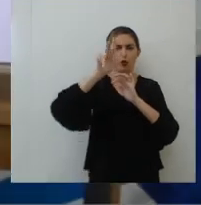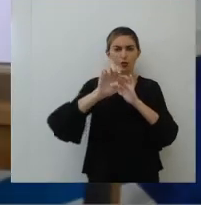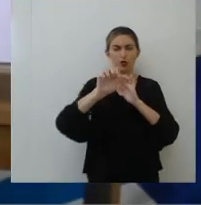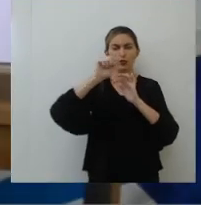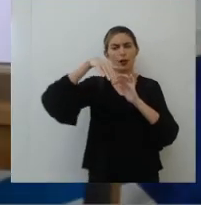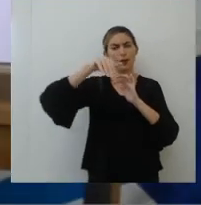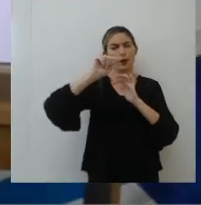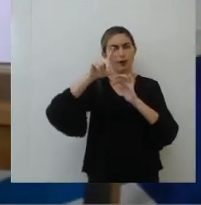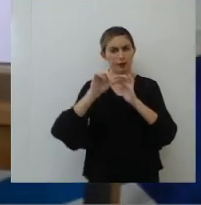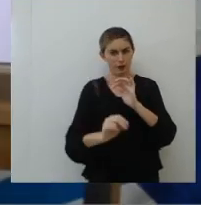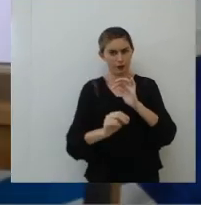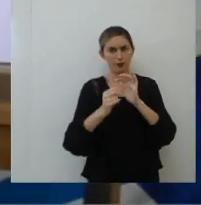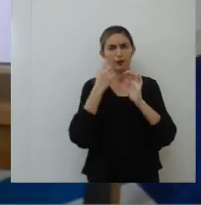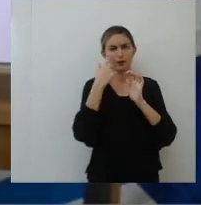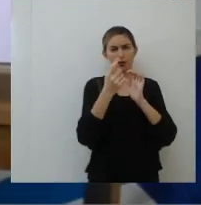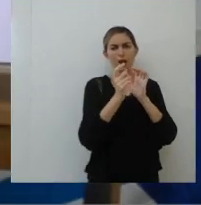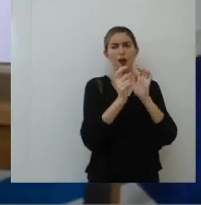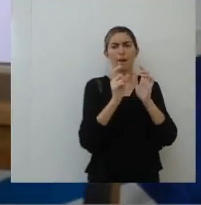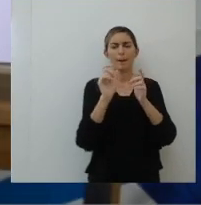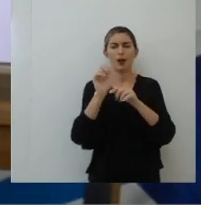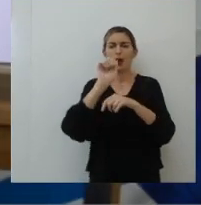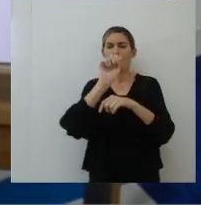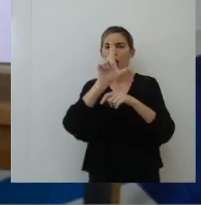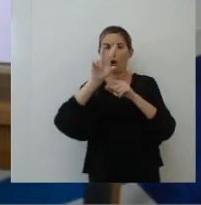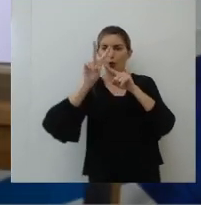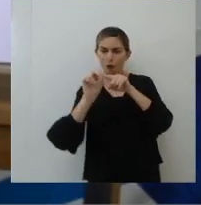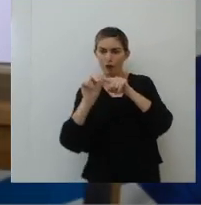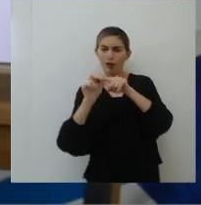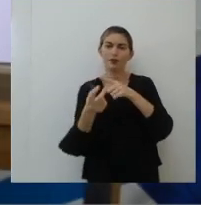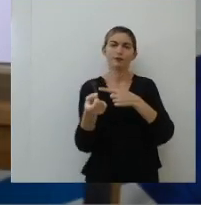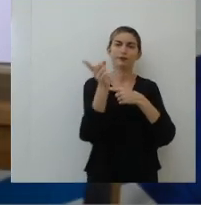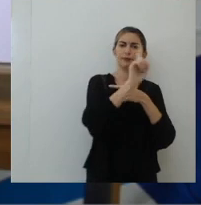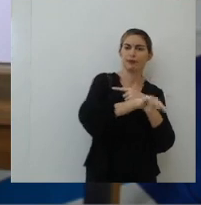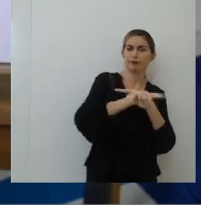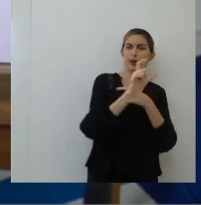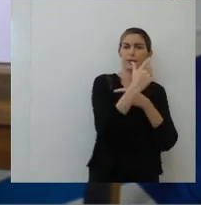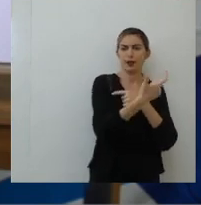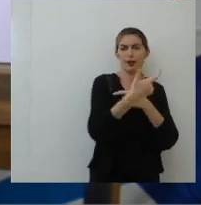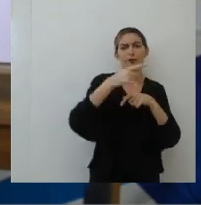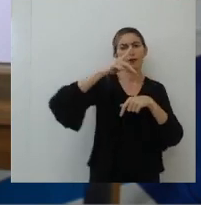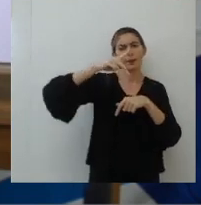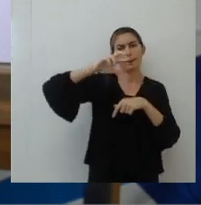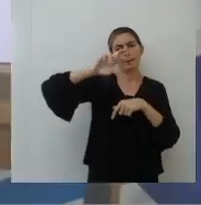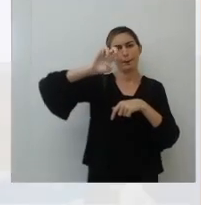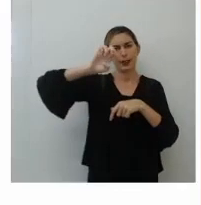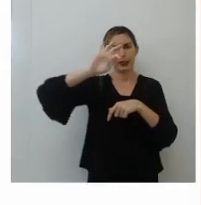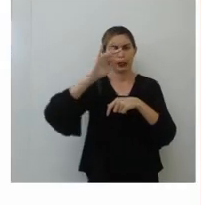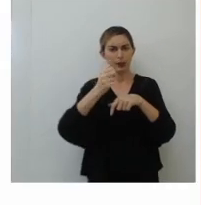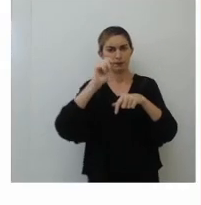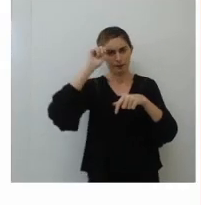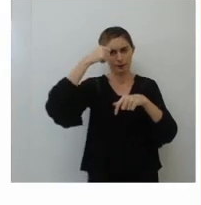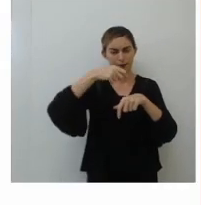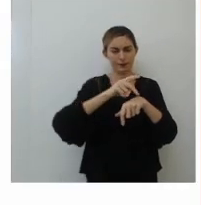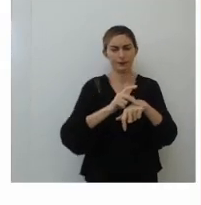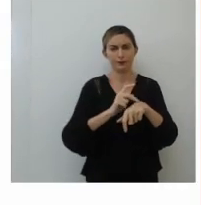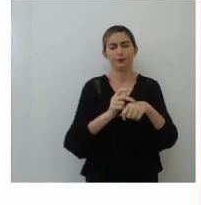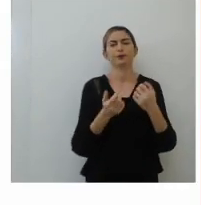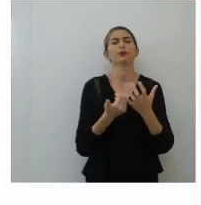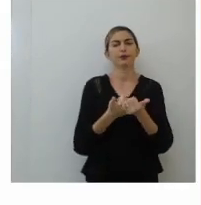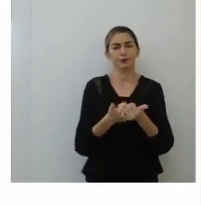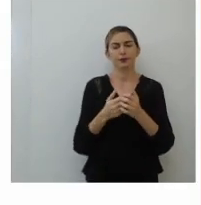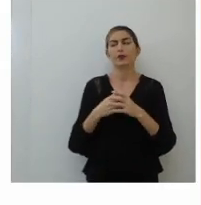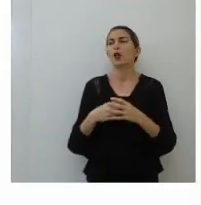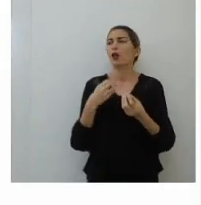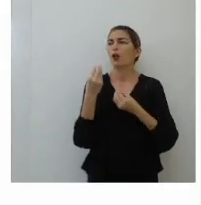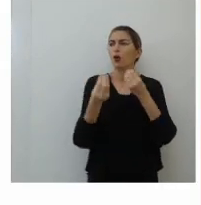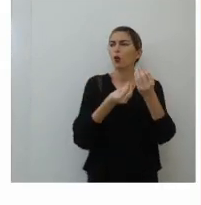alva é justamente a palavra preta. Beleza? Ó, trechinho de Érico Veríssimo. Como eram